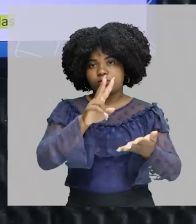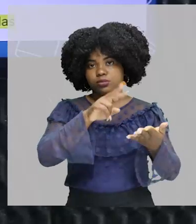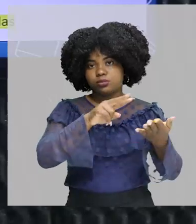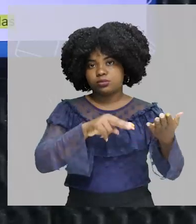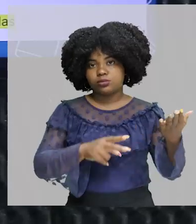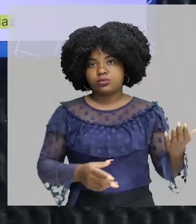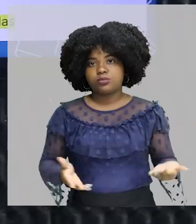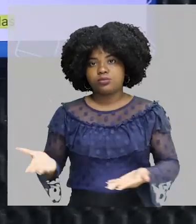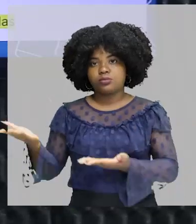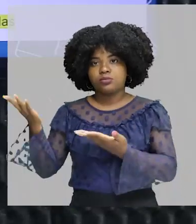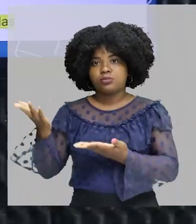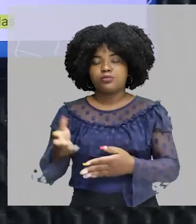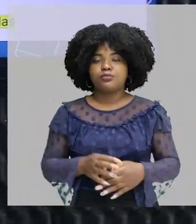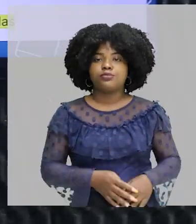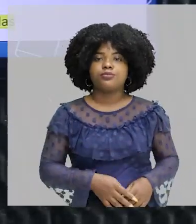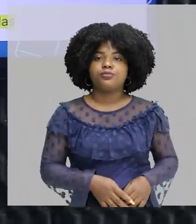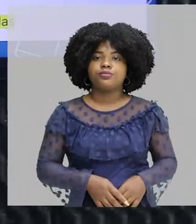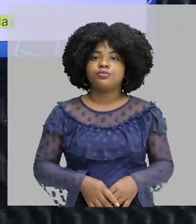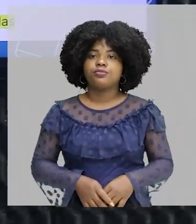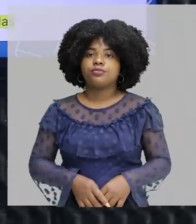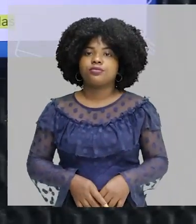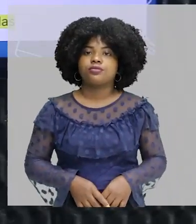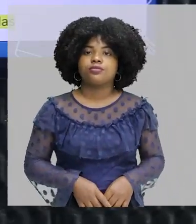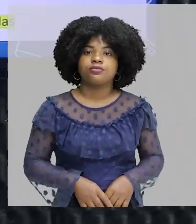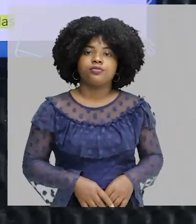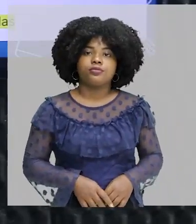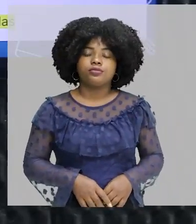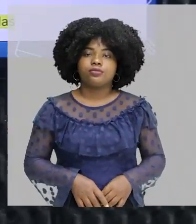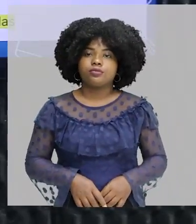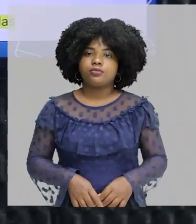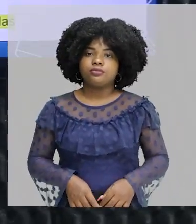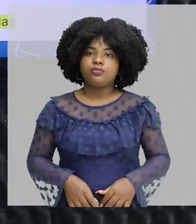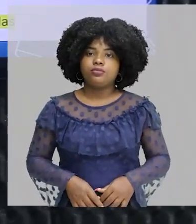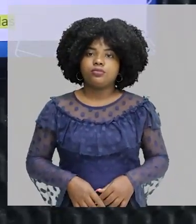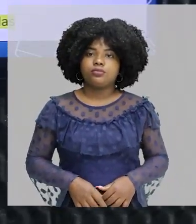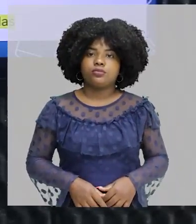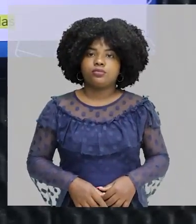Olha só. Quantas moléculas de butano